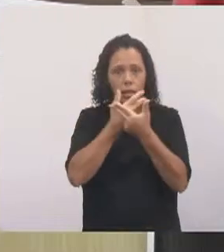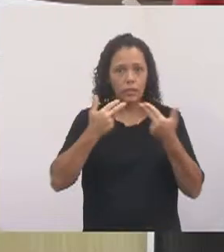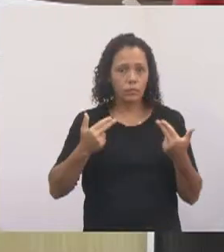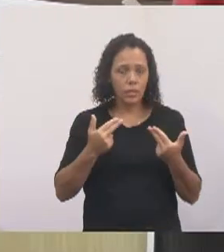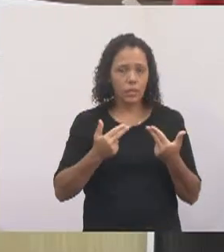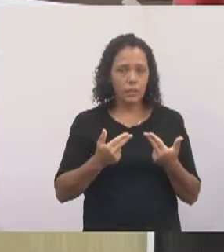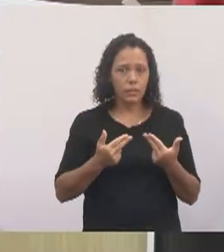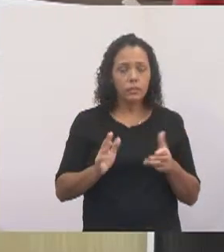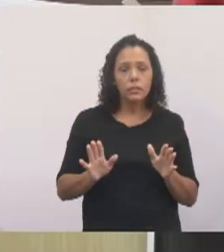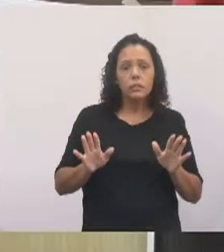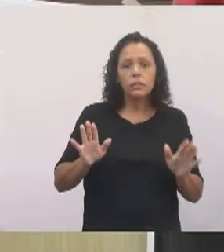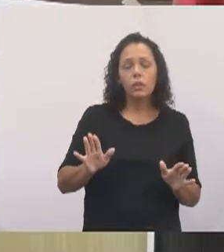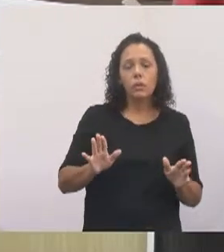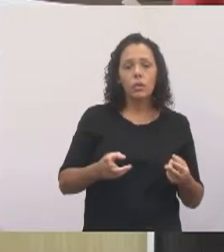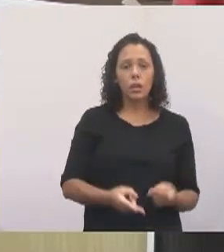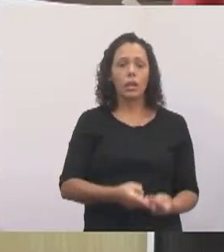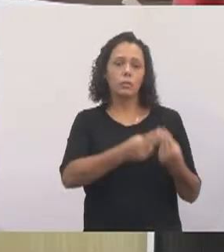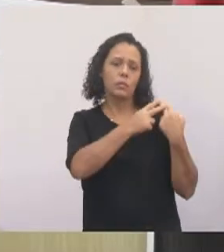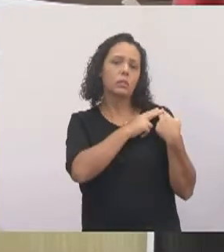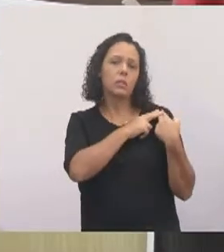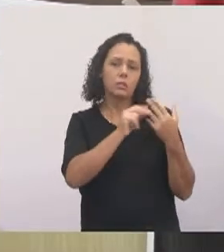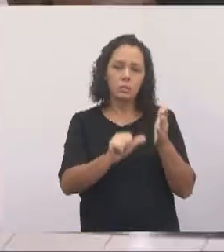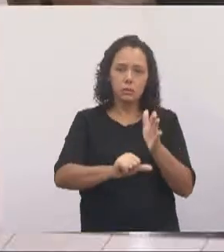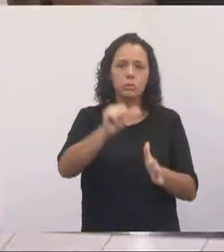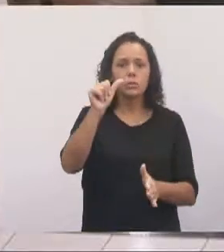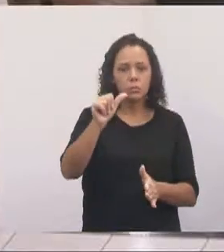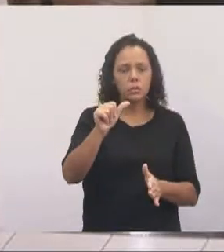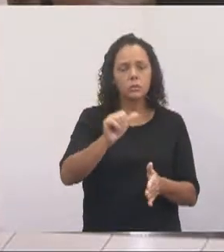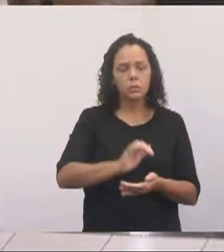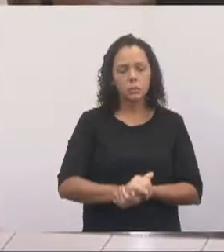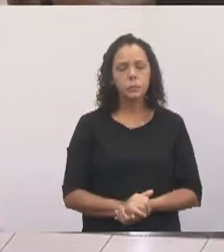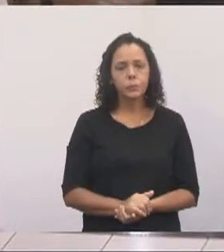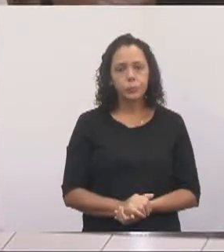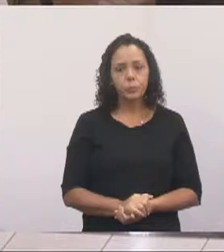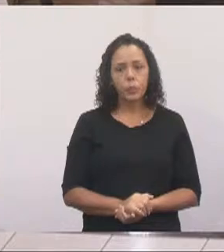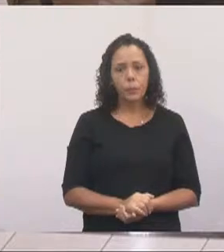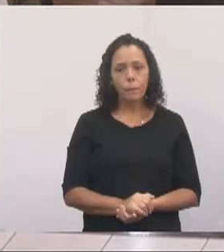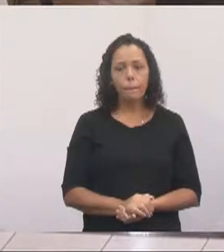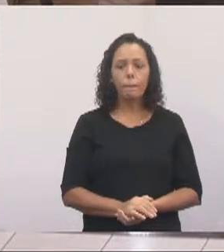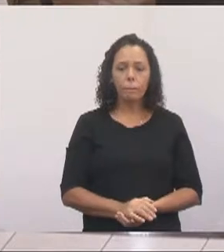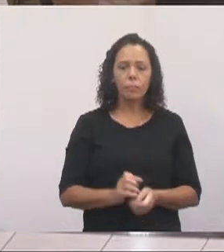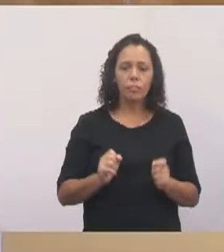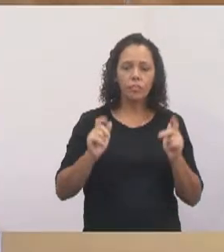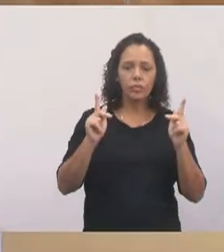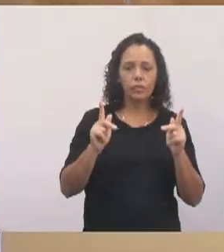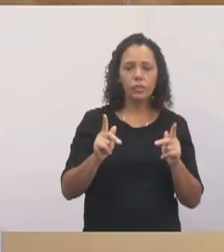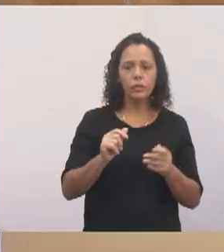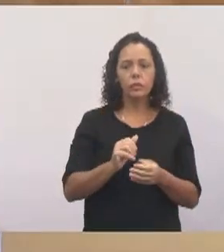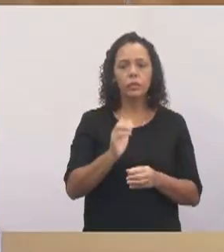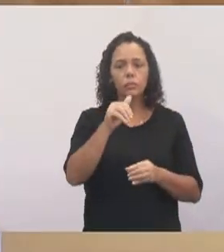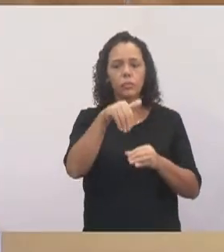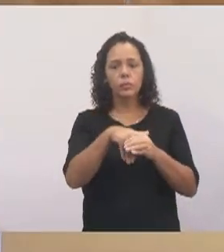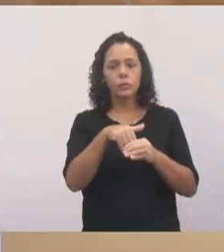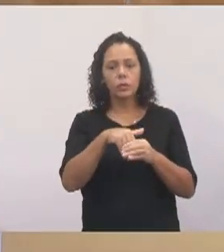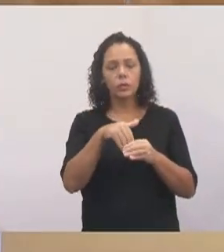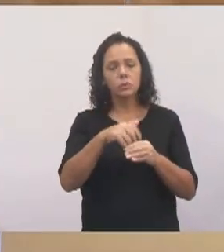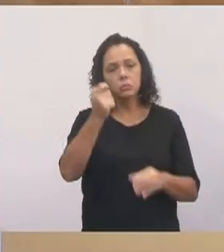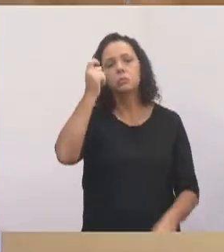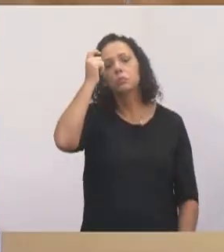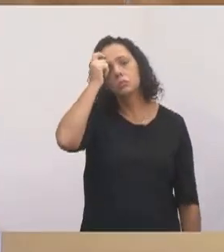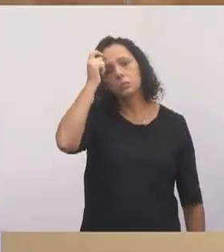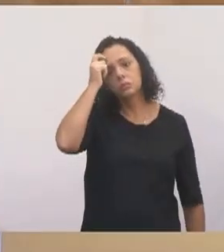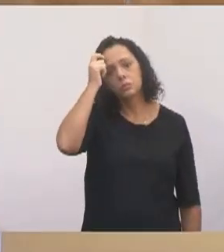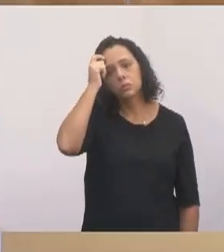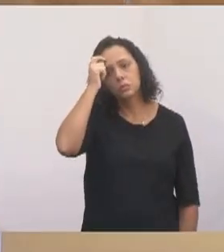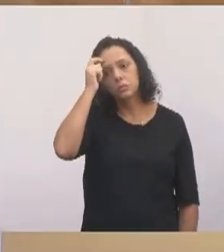falo, responsabilidade em primeiro lugar. Tá. Então, eu estou encerrando, falta só 10 segundos, eu vou votar com a minha consciência,